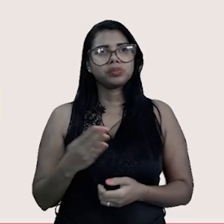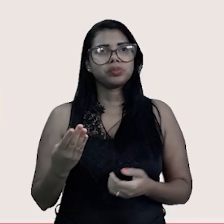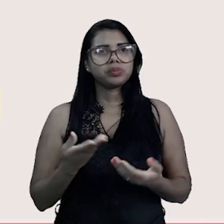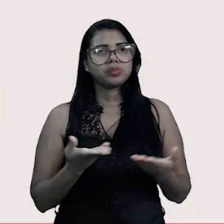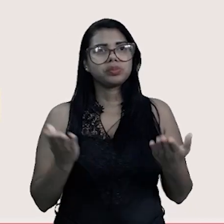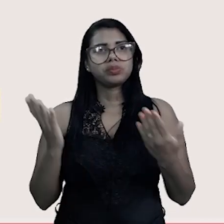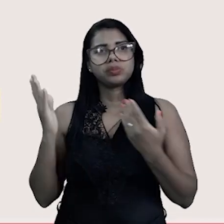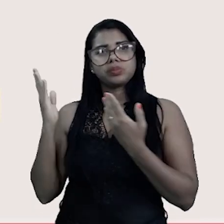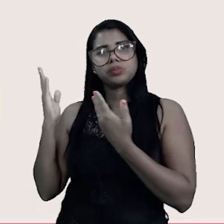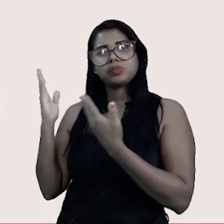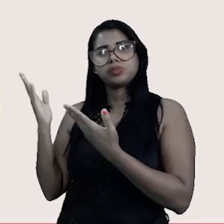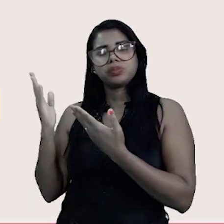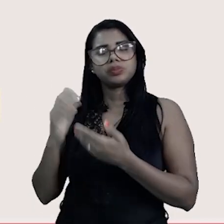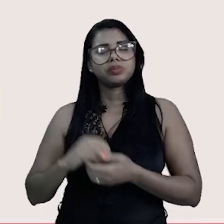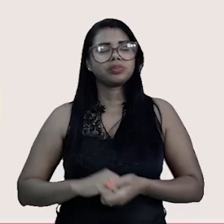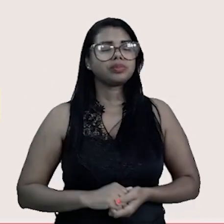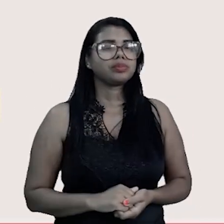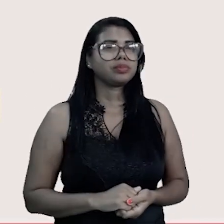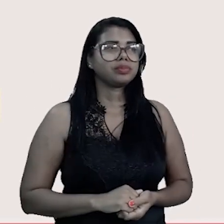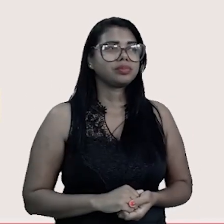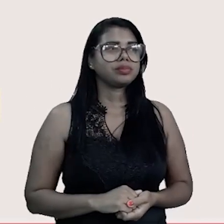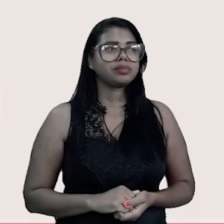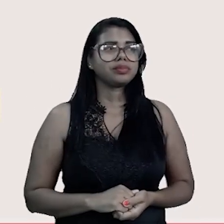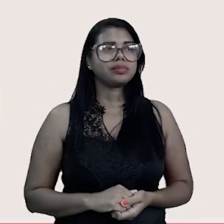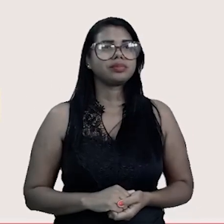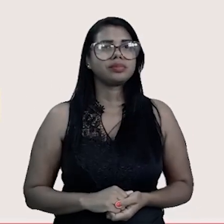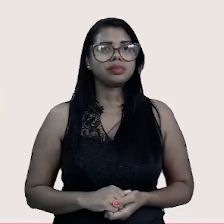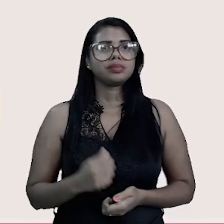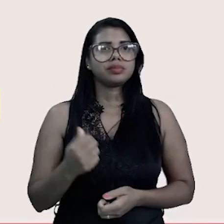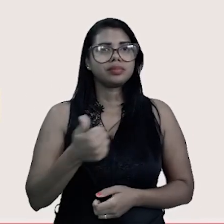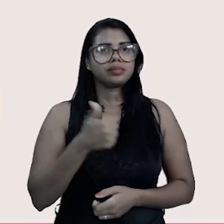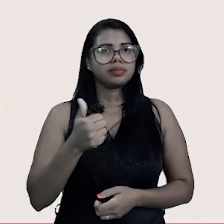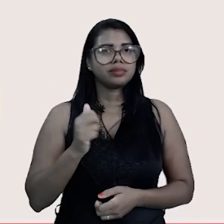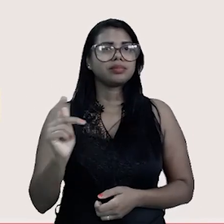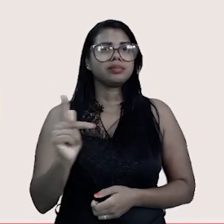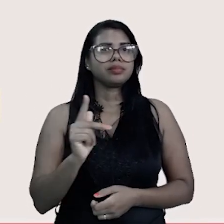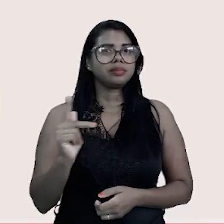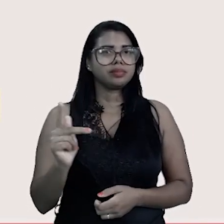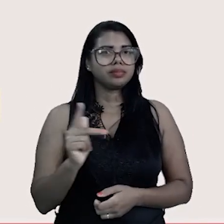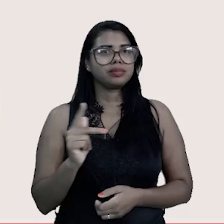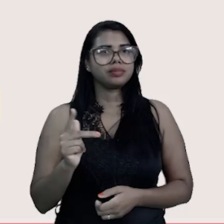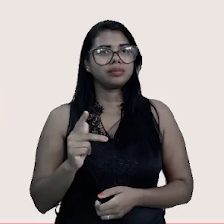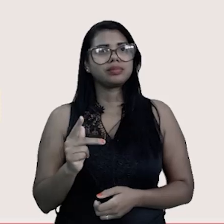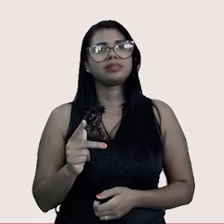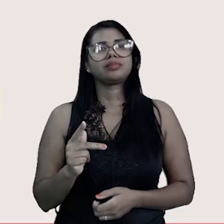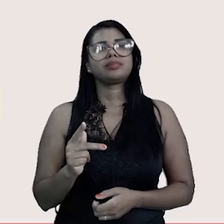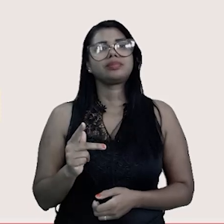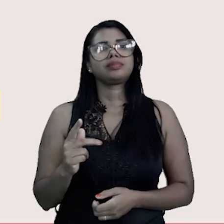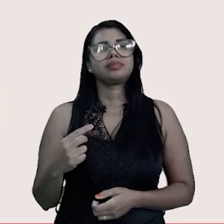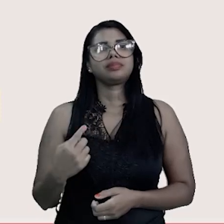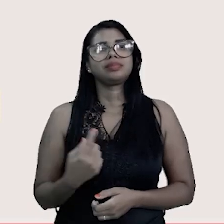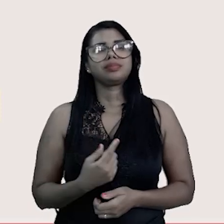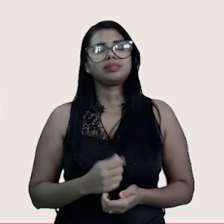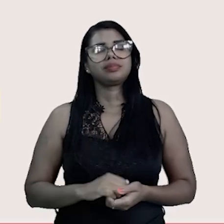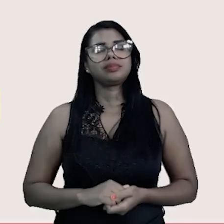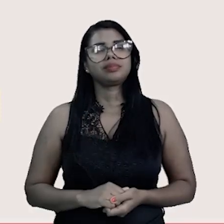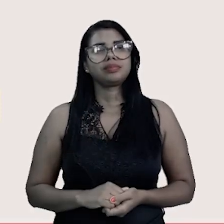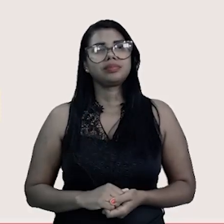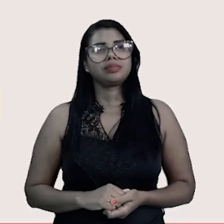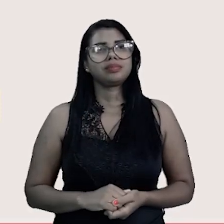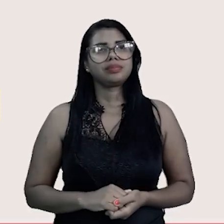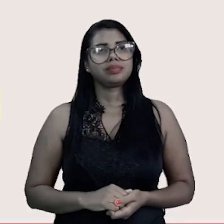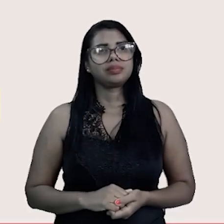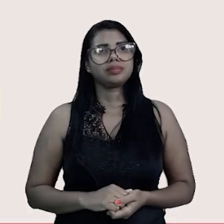olha, primeira pessoa, nós, não é? E brasileiros,